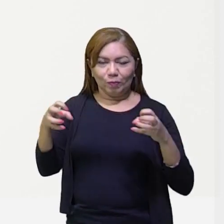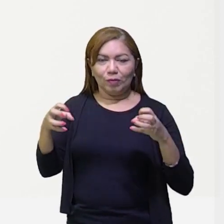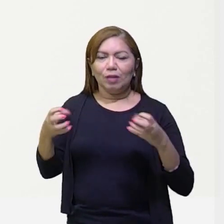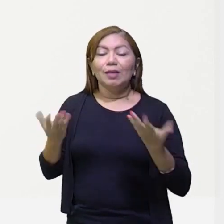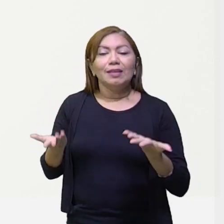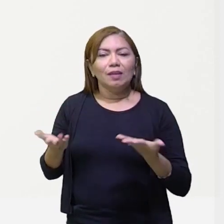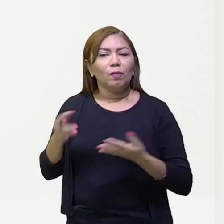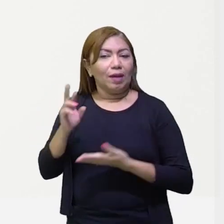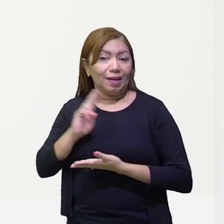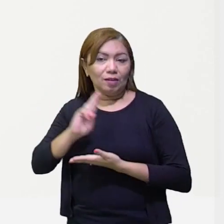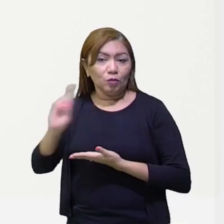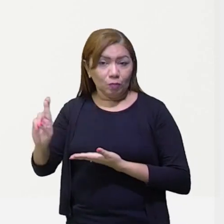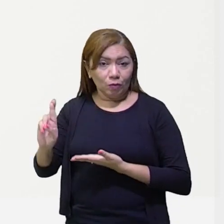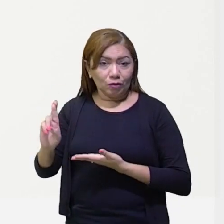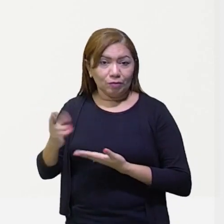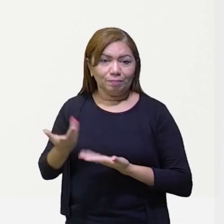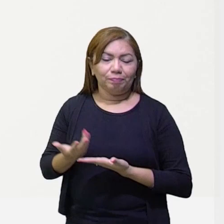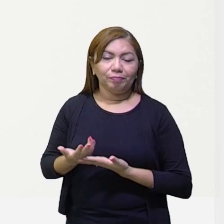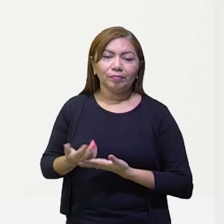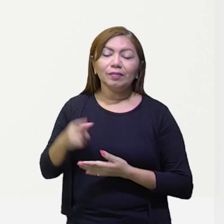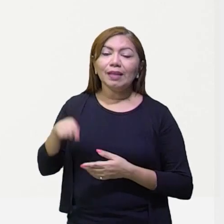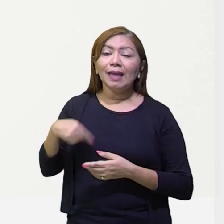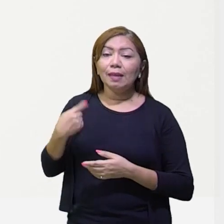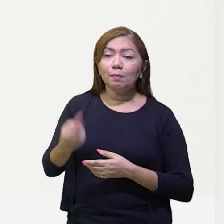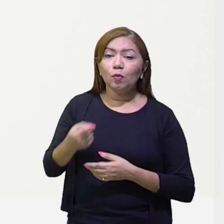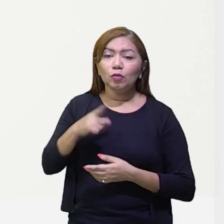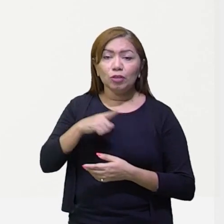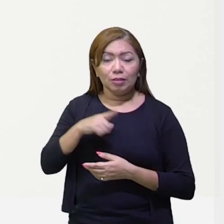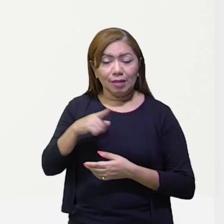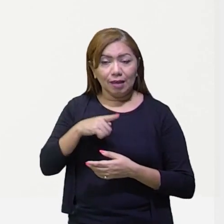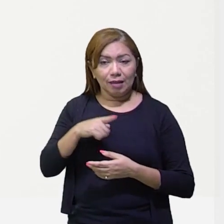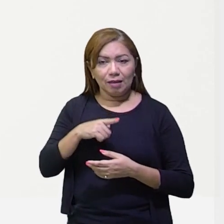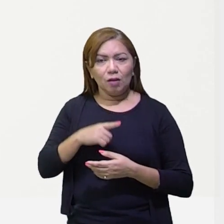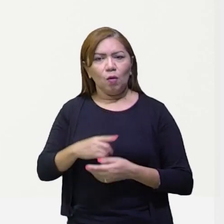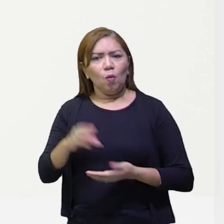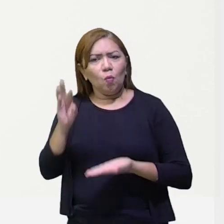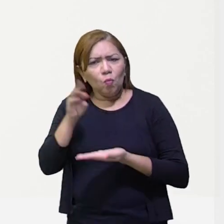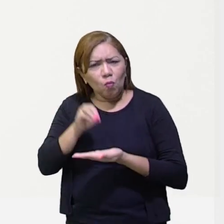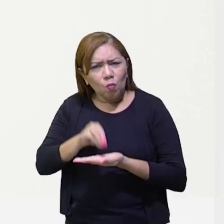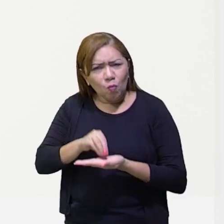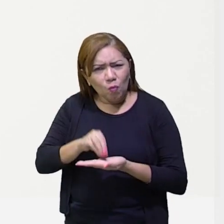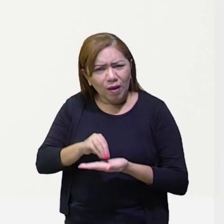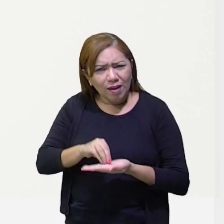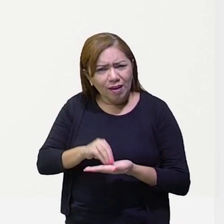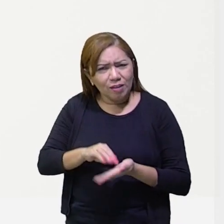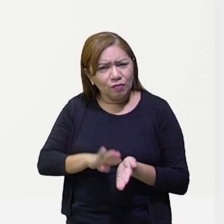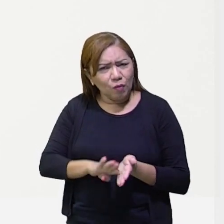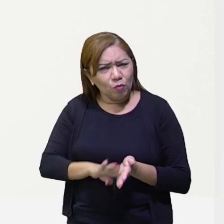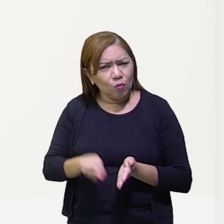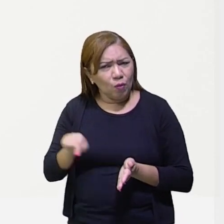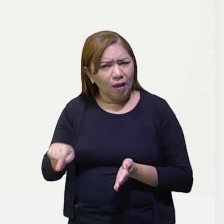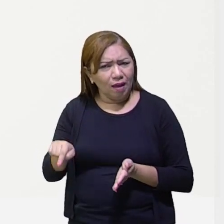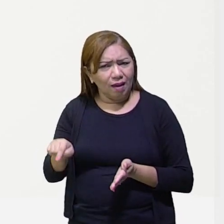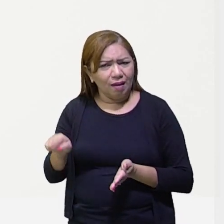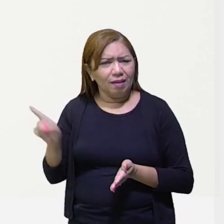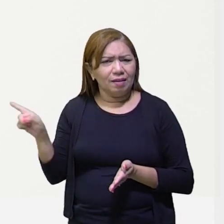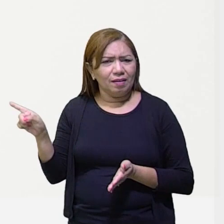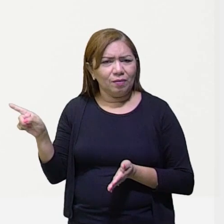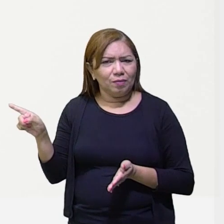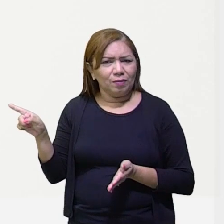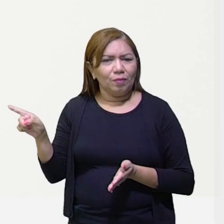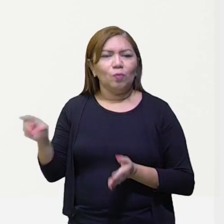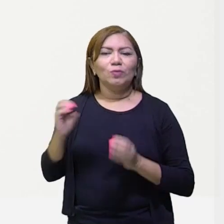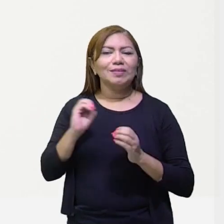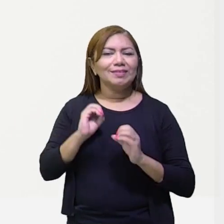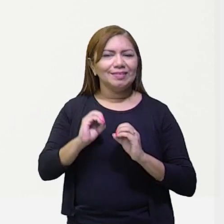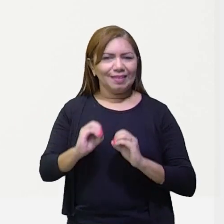o quociente. E aí, após esse resultado, nós verificamos que o nosso resto, que está aqui de preto, é quanto? Zero,